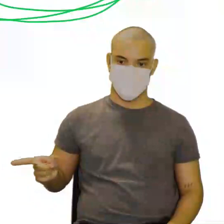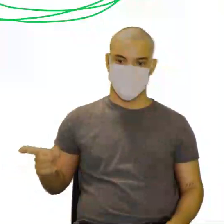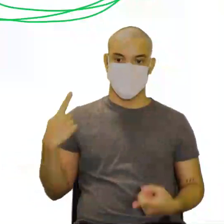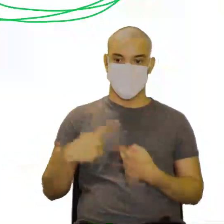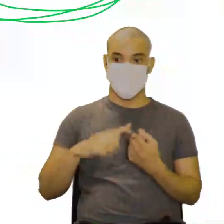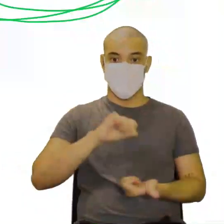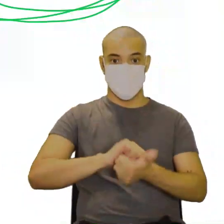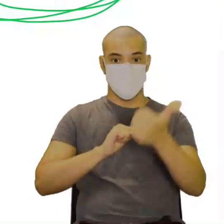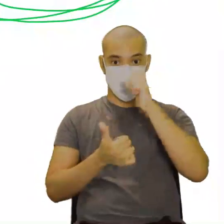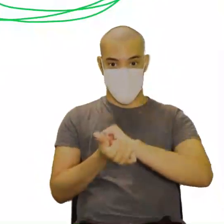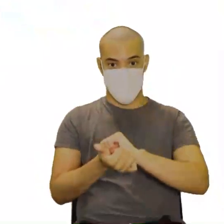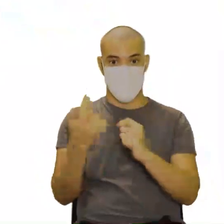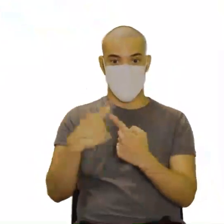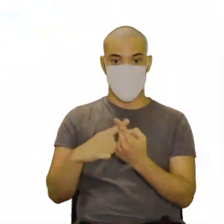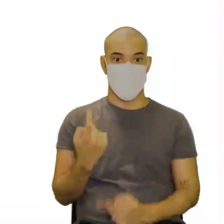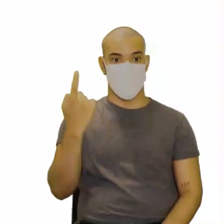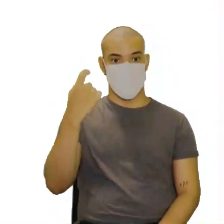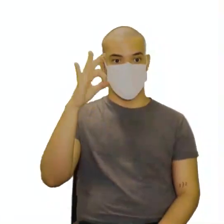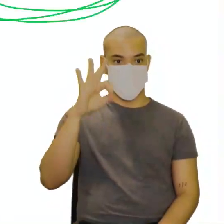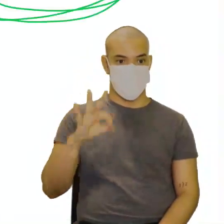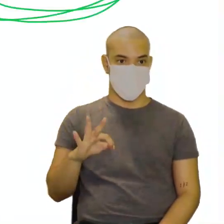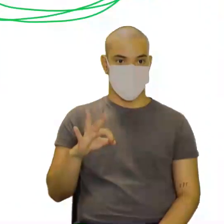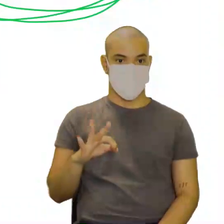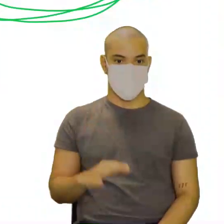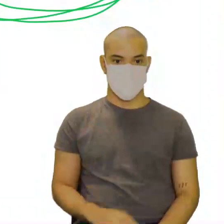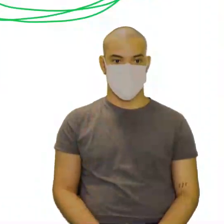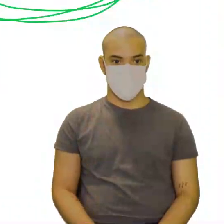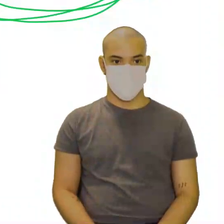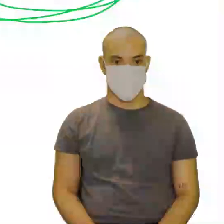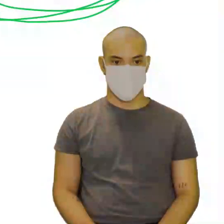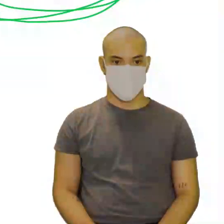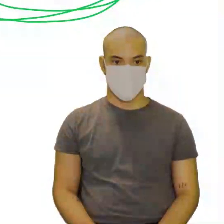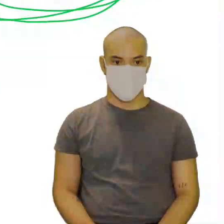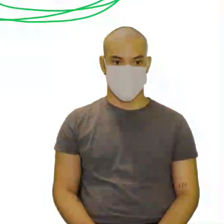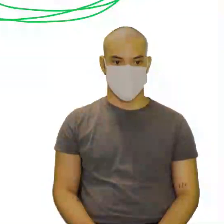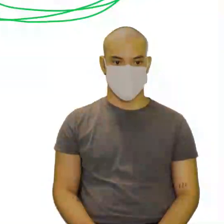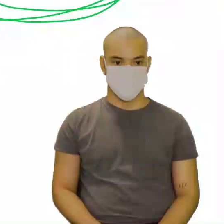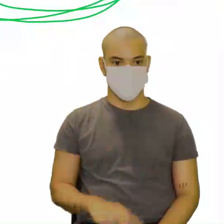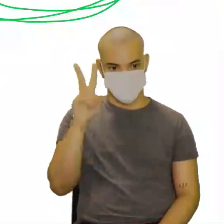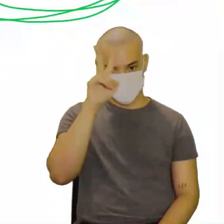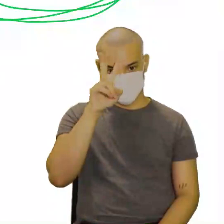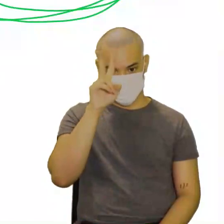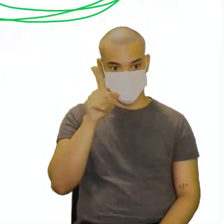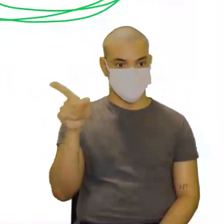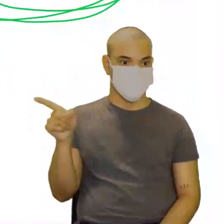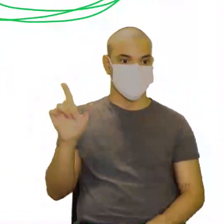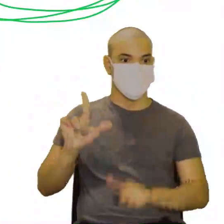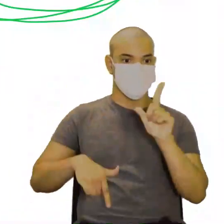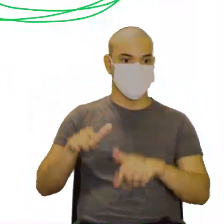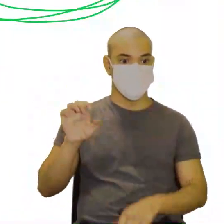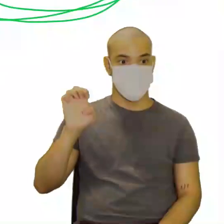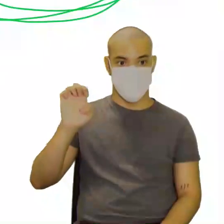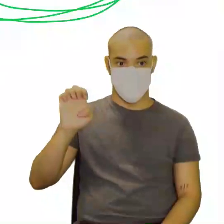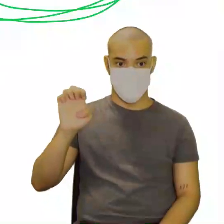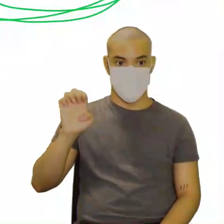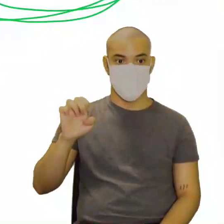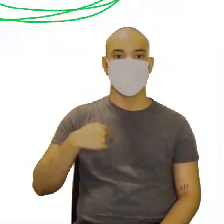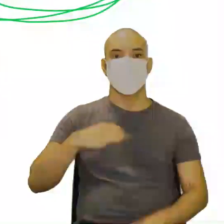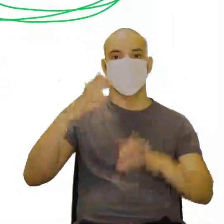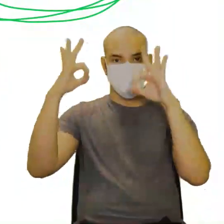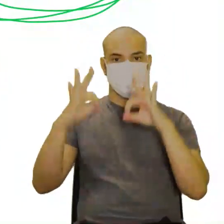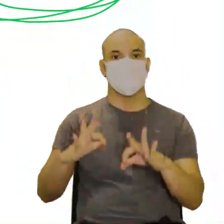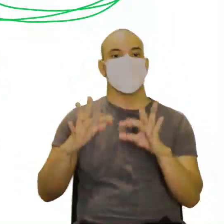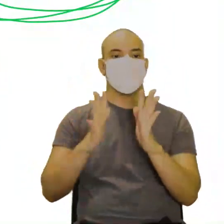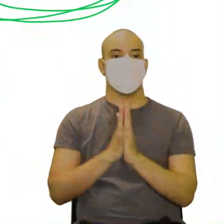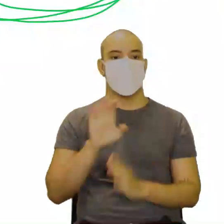transformei porque a única alternativa que tem aqui, opa, deixa eu voltar. Nós ficamos com a letra E, né, pessoal? E de